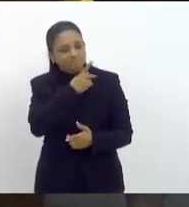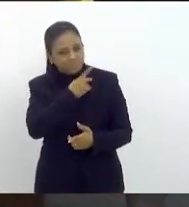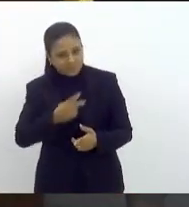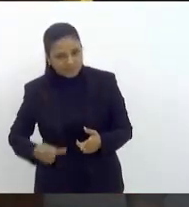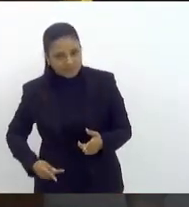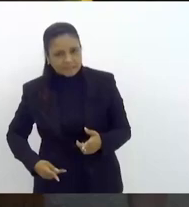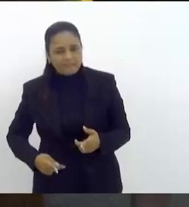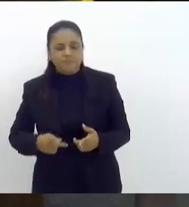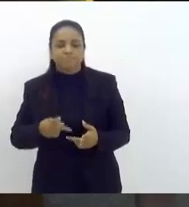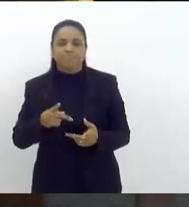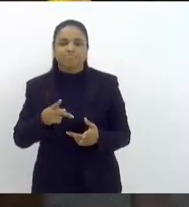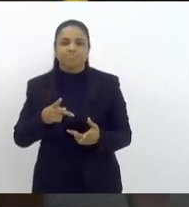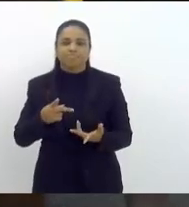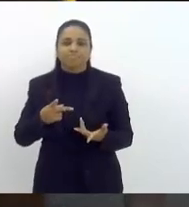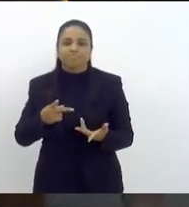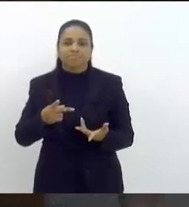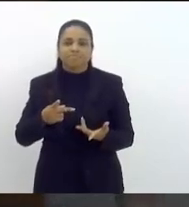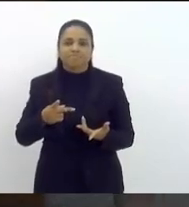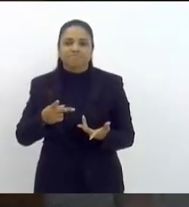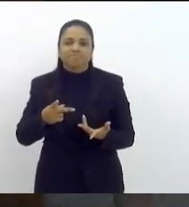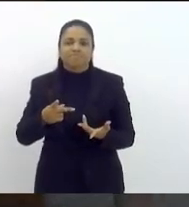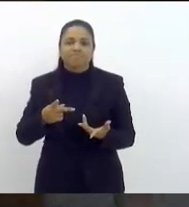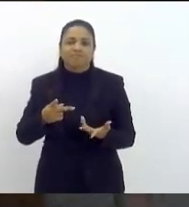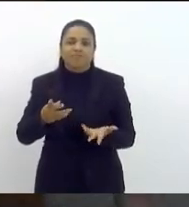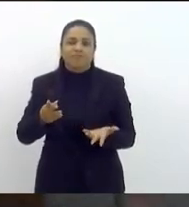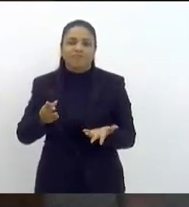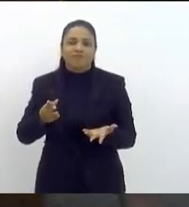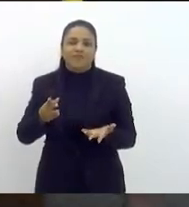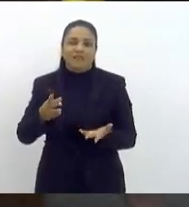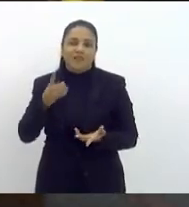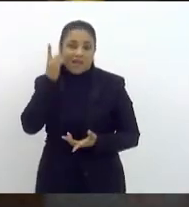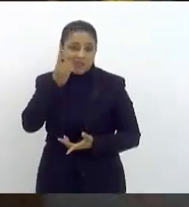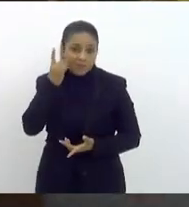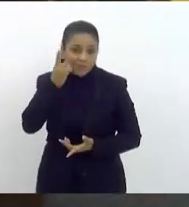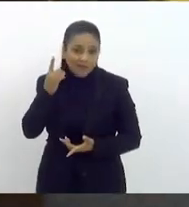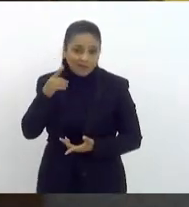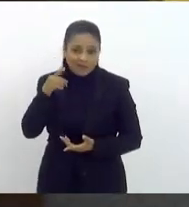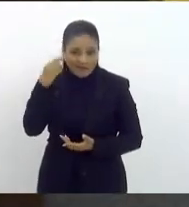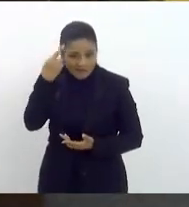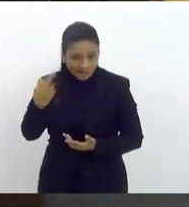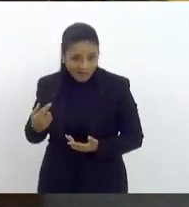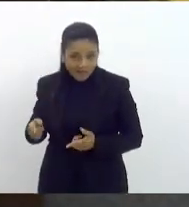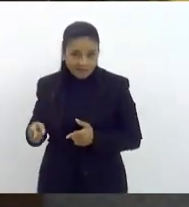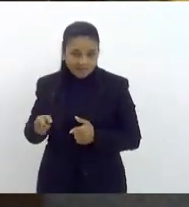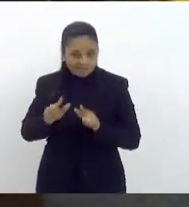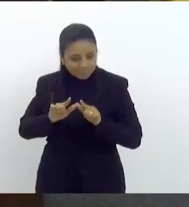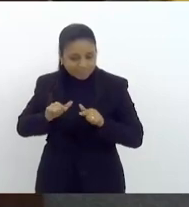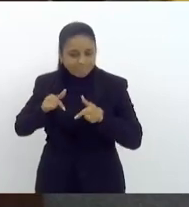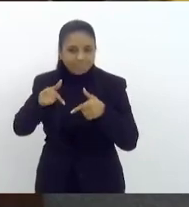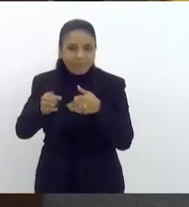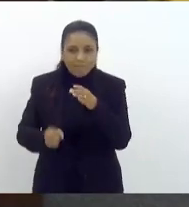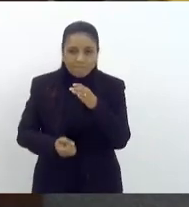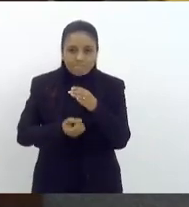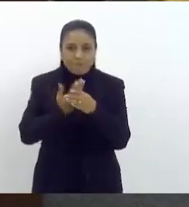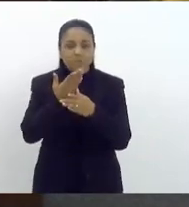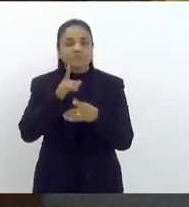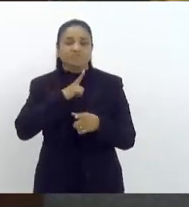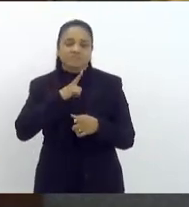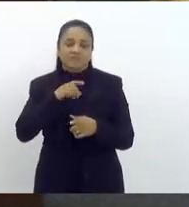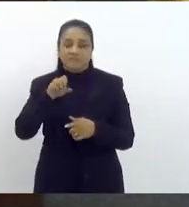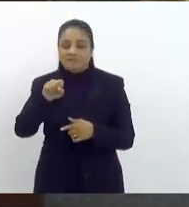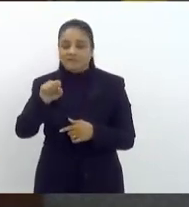teve essa feliz iniciativa Porque apesar dos sacerdotes